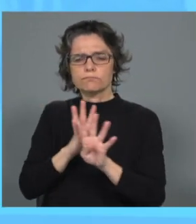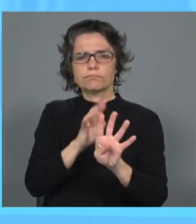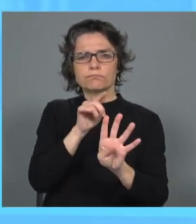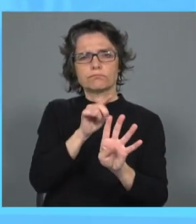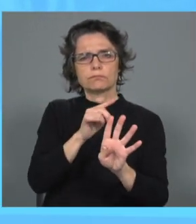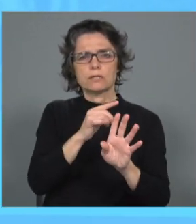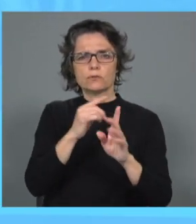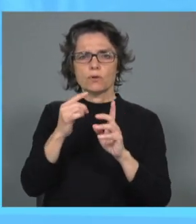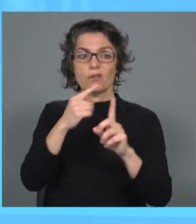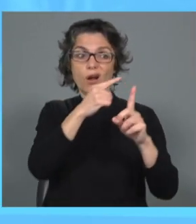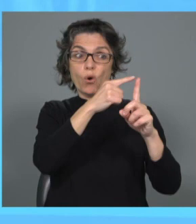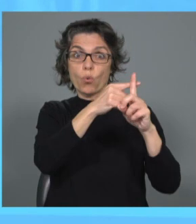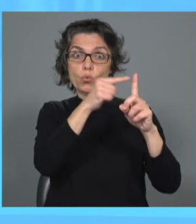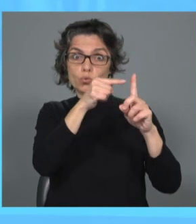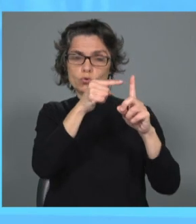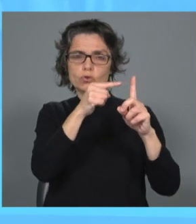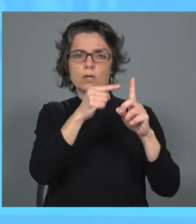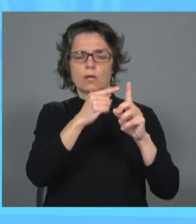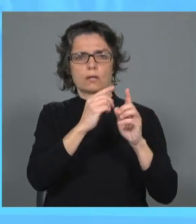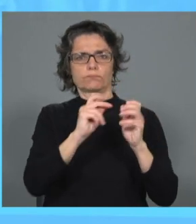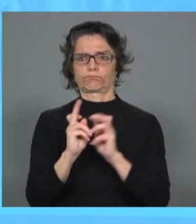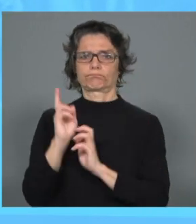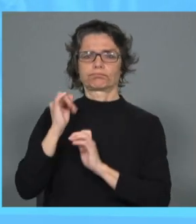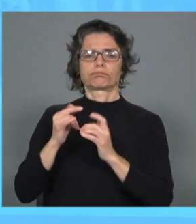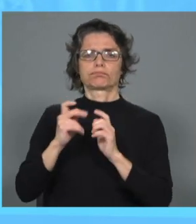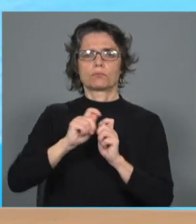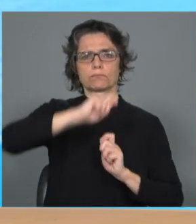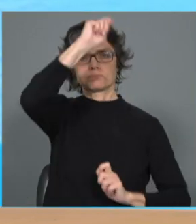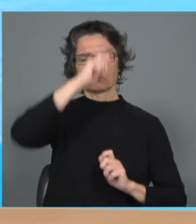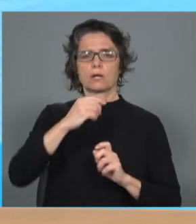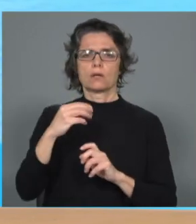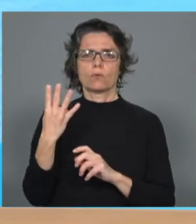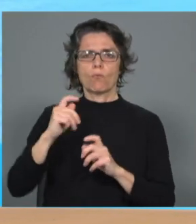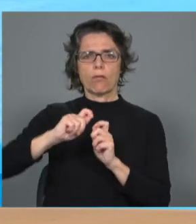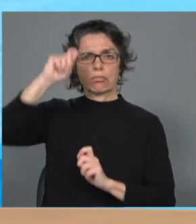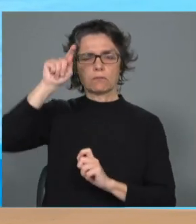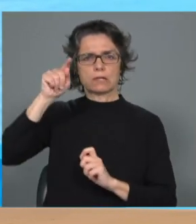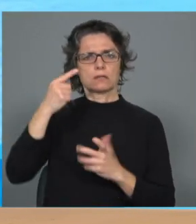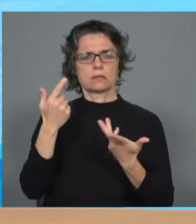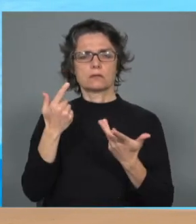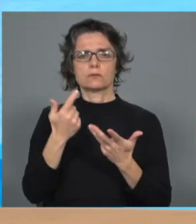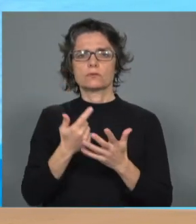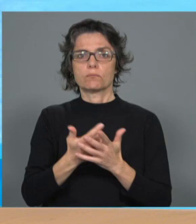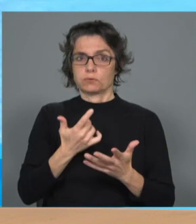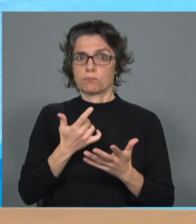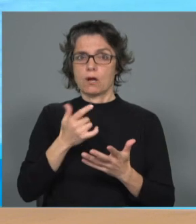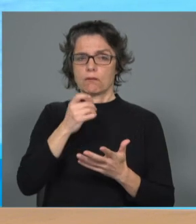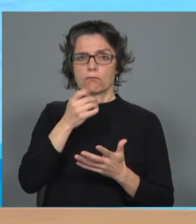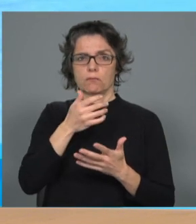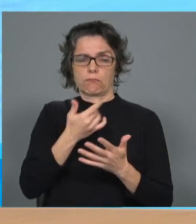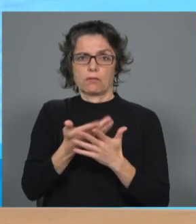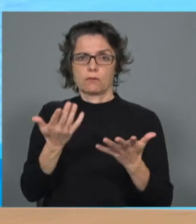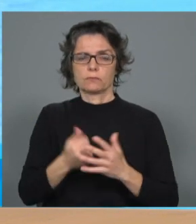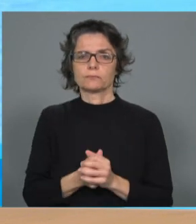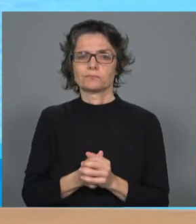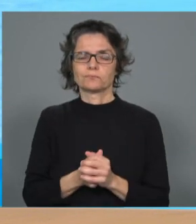que a cruz, com 4 metros, foi gerando na Diocese? Boa tarde, Paulo. Antes de mais, agradecer pela oportunidade de